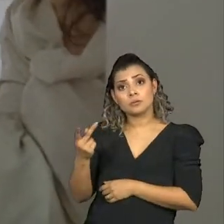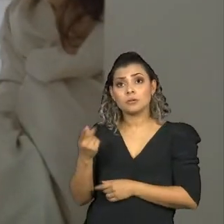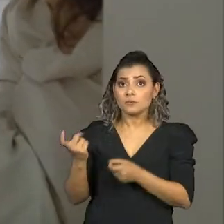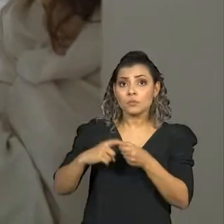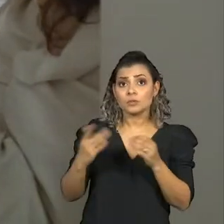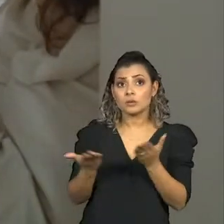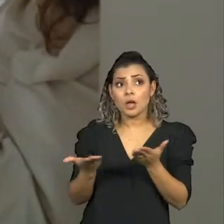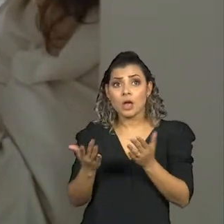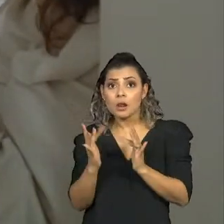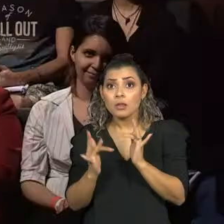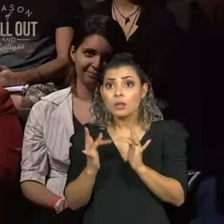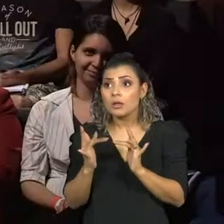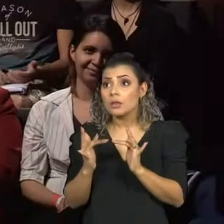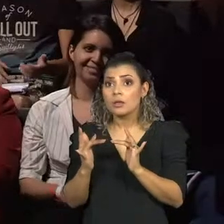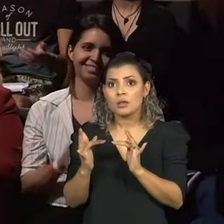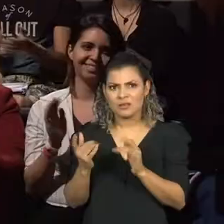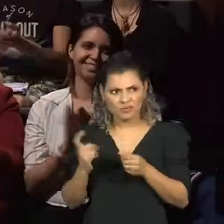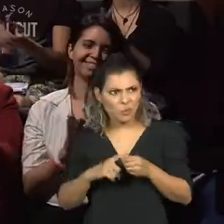Tá. Não tá?